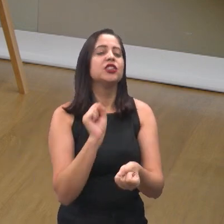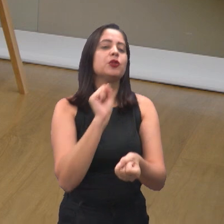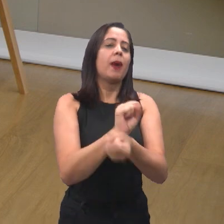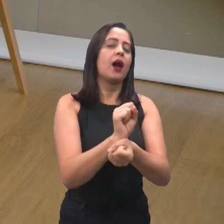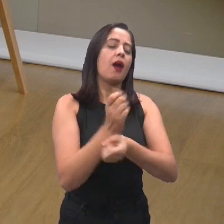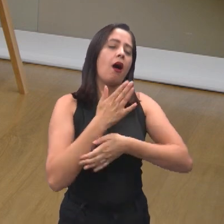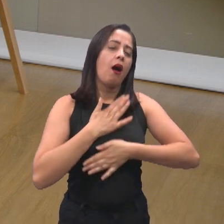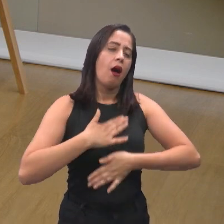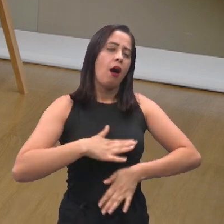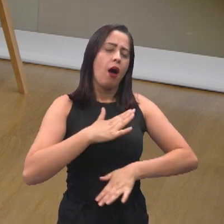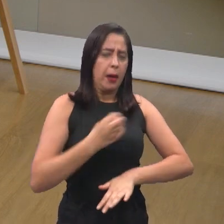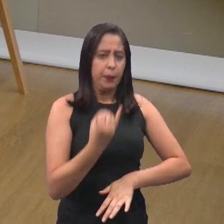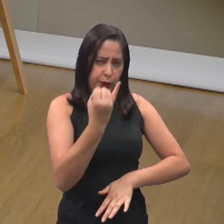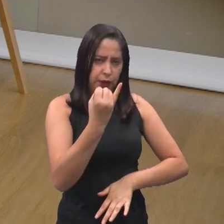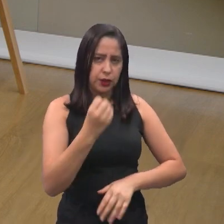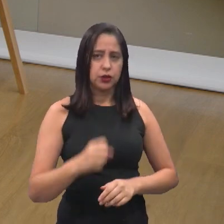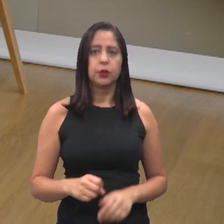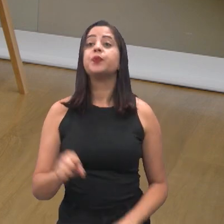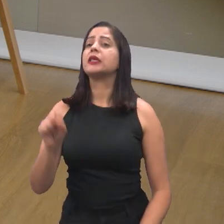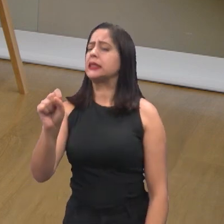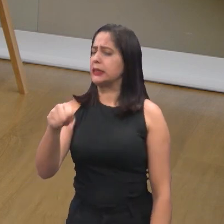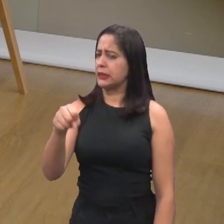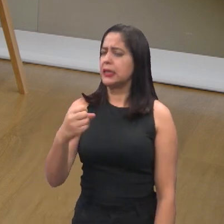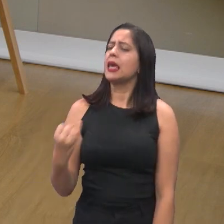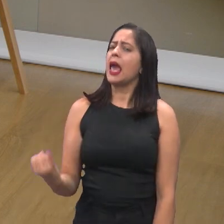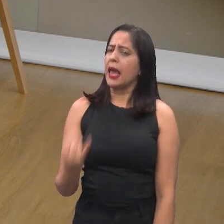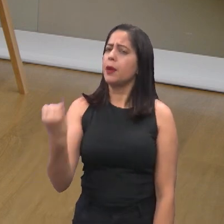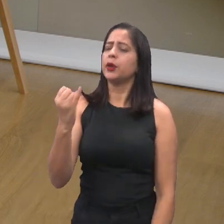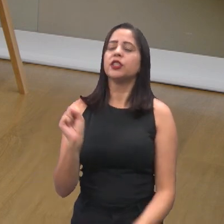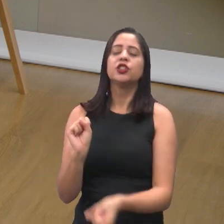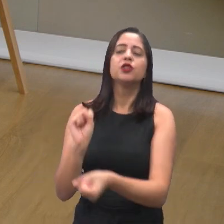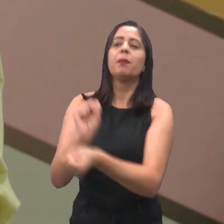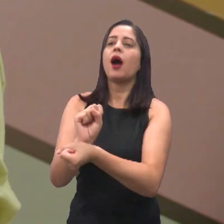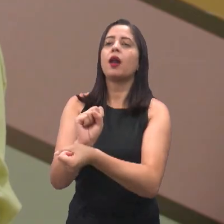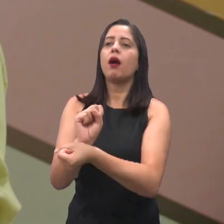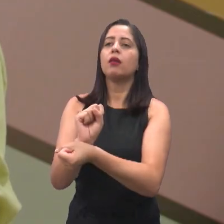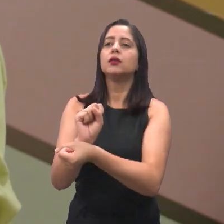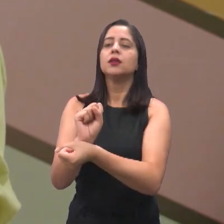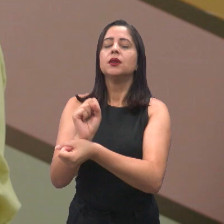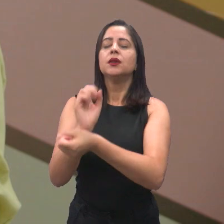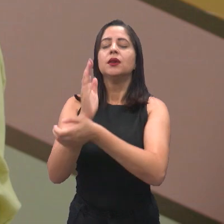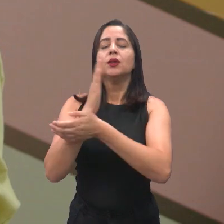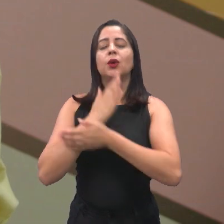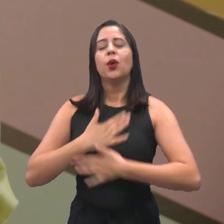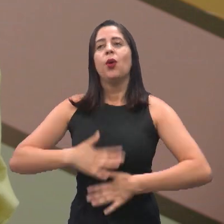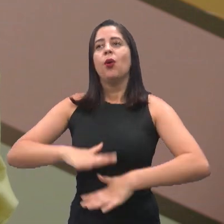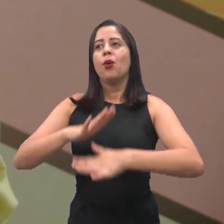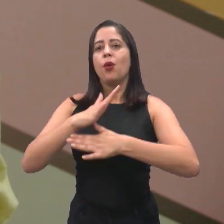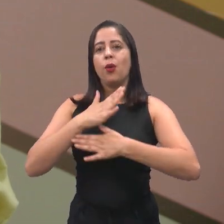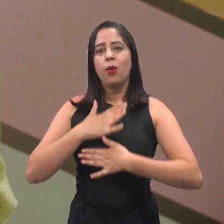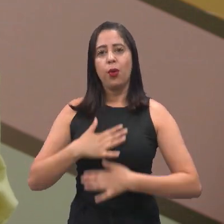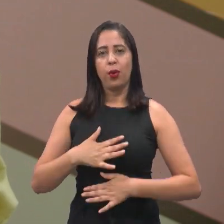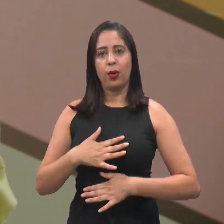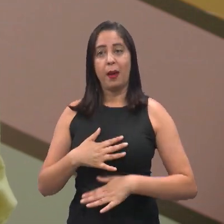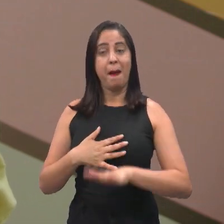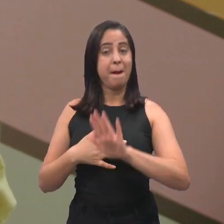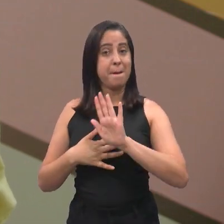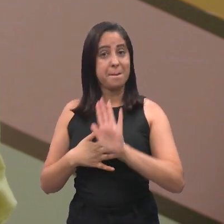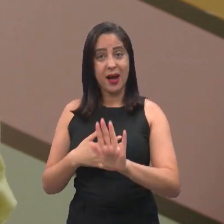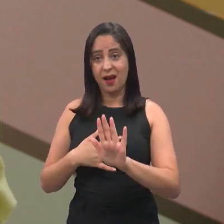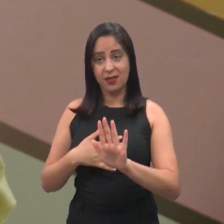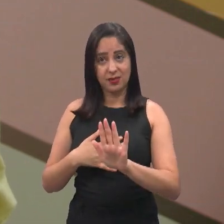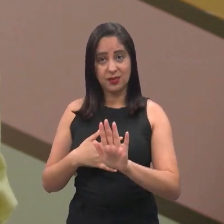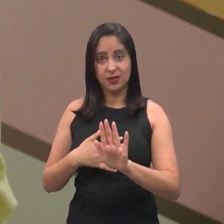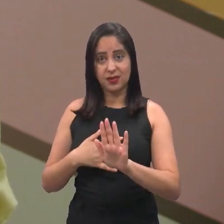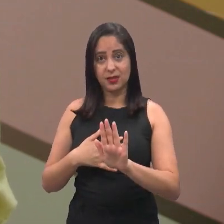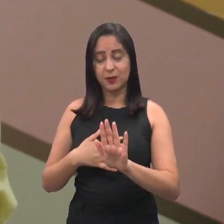É importante. É fundamental. É importante parar e tirar um tempinho, mas também é importante saber que não são essas paradinhas que vão melhorar a